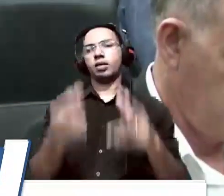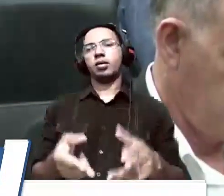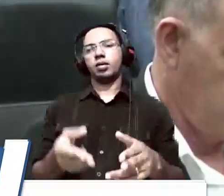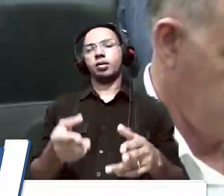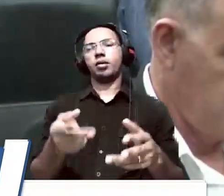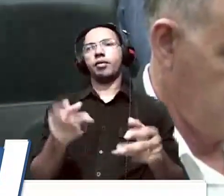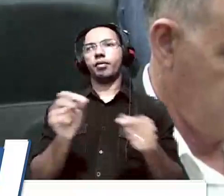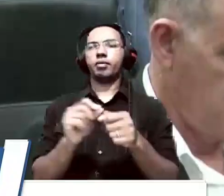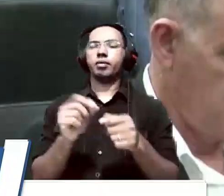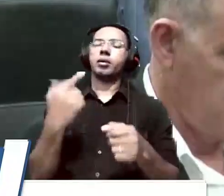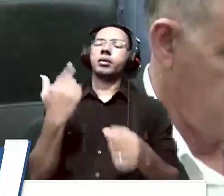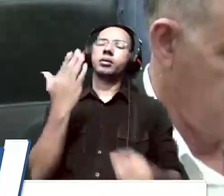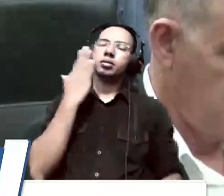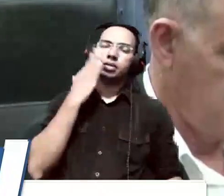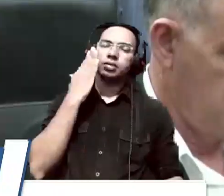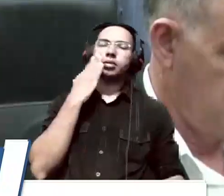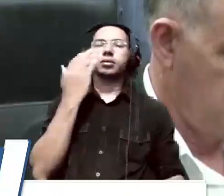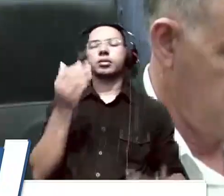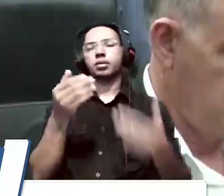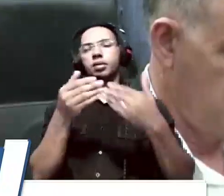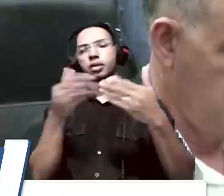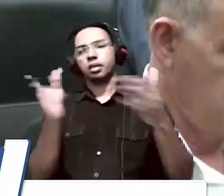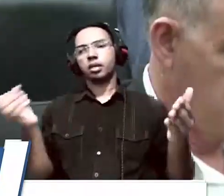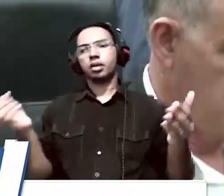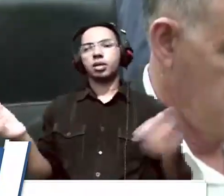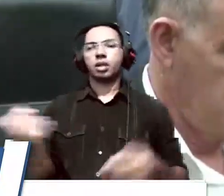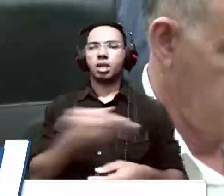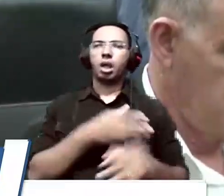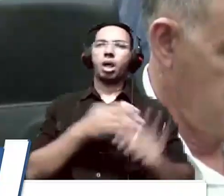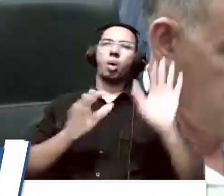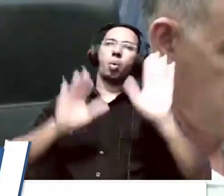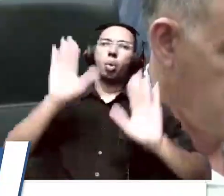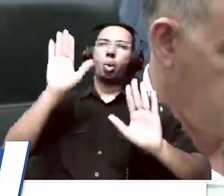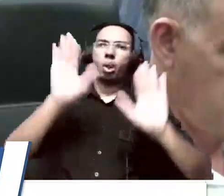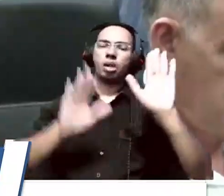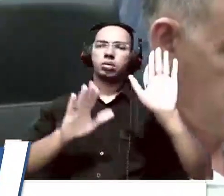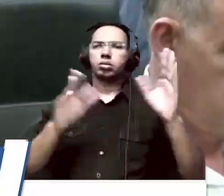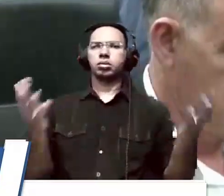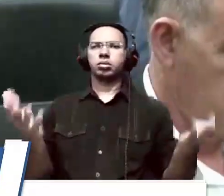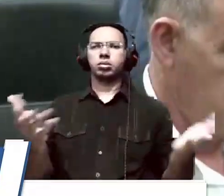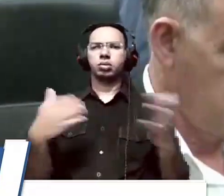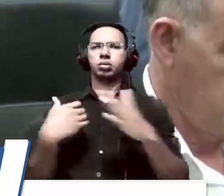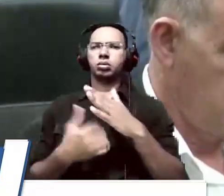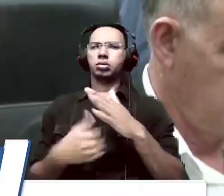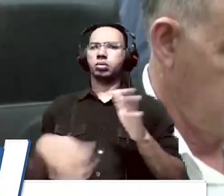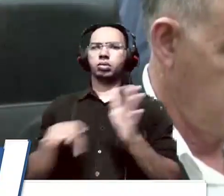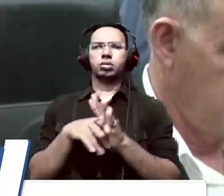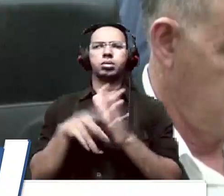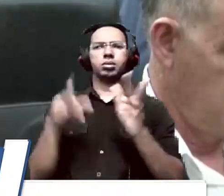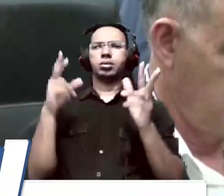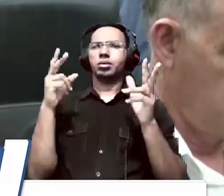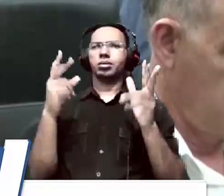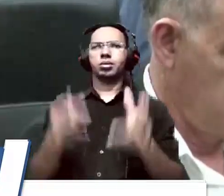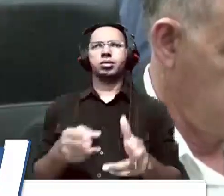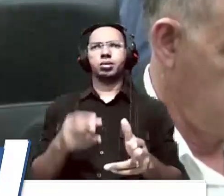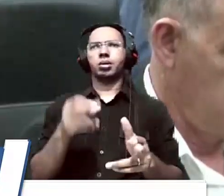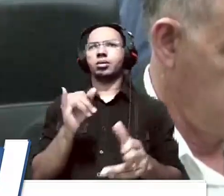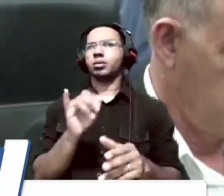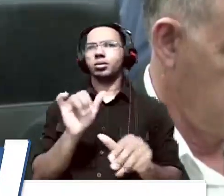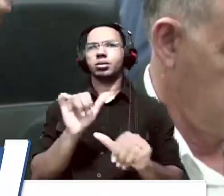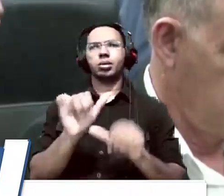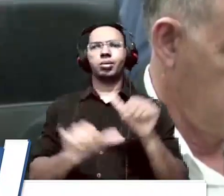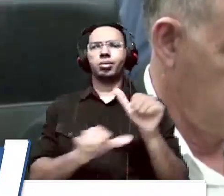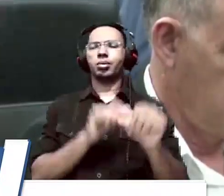sabemos, vai ser aberta uma nova licitação, e a empresa que vier vai ser a mesma coisa, se não modificar a visão